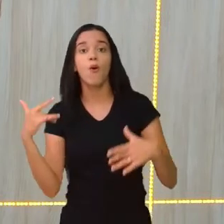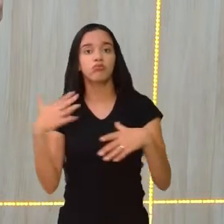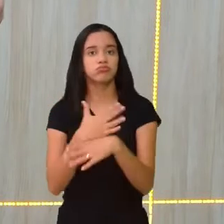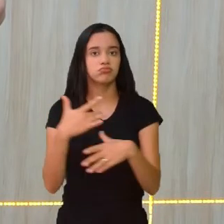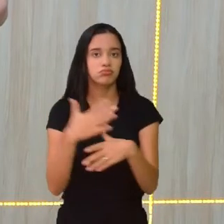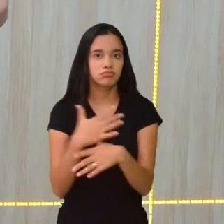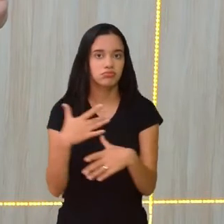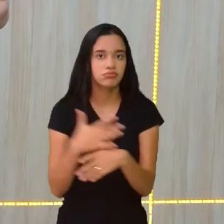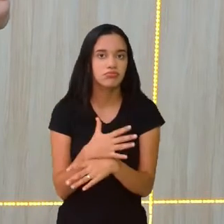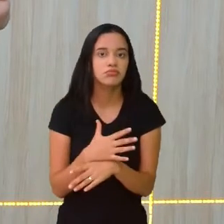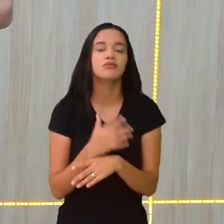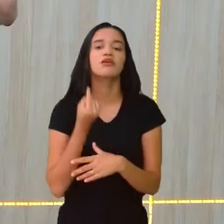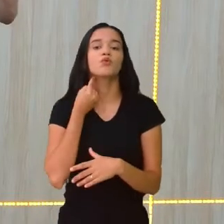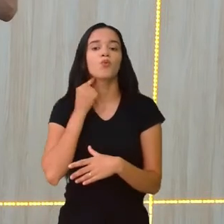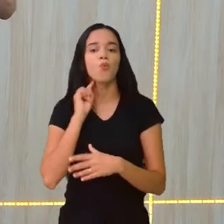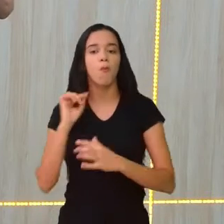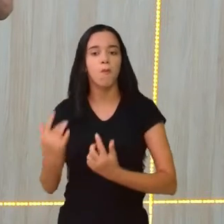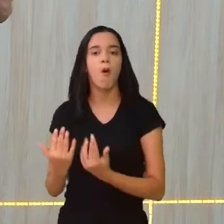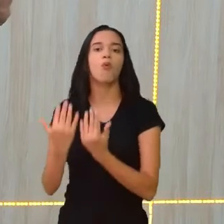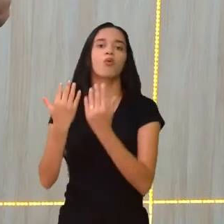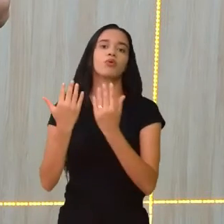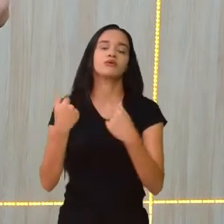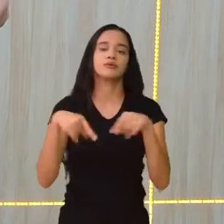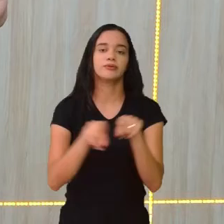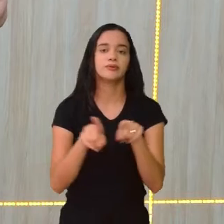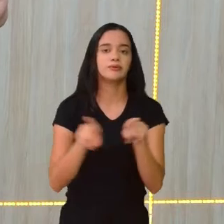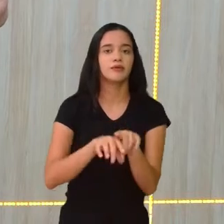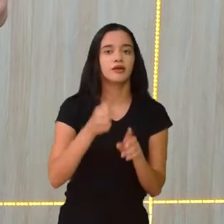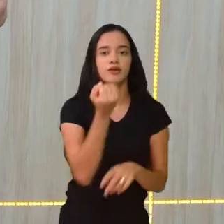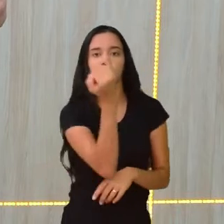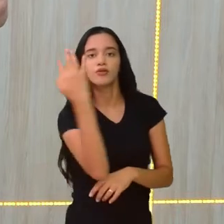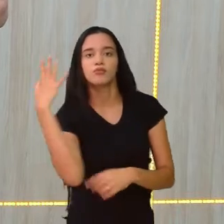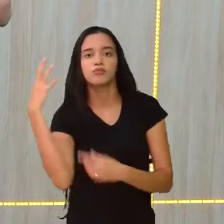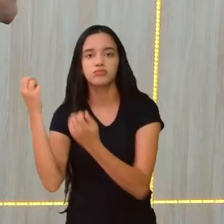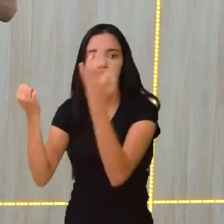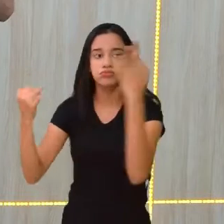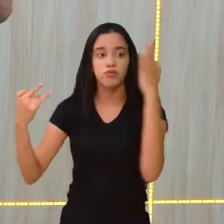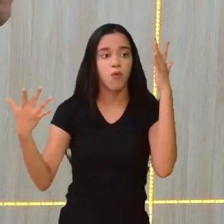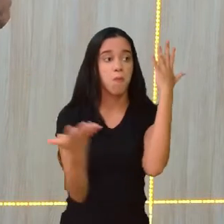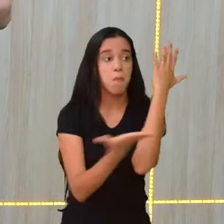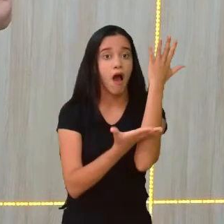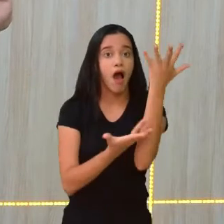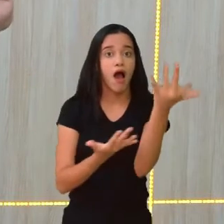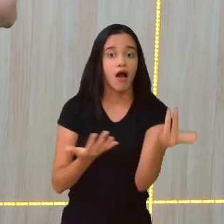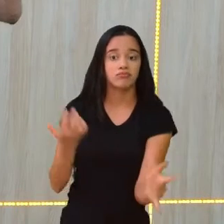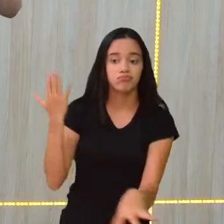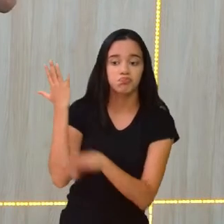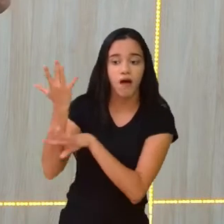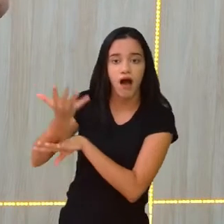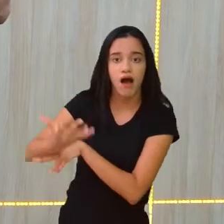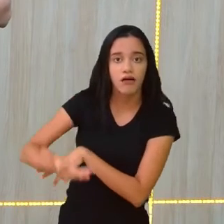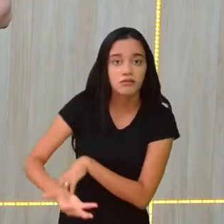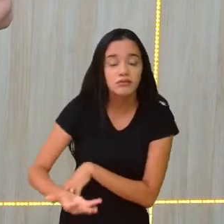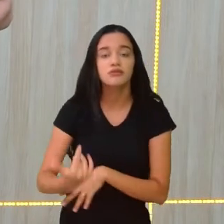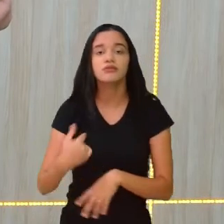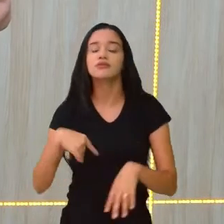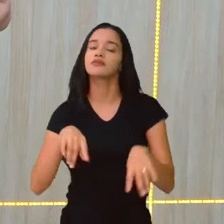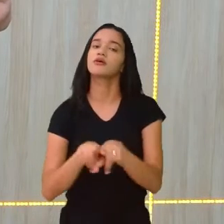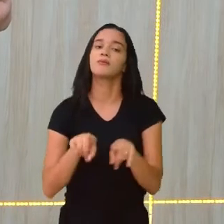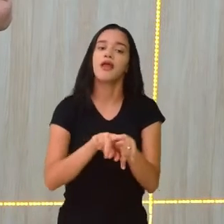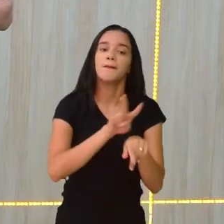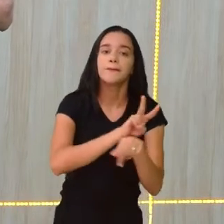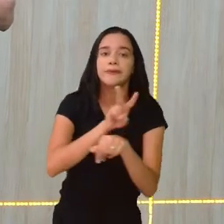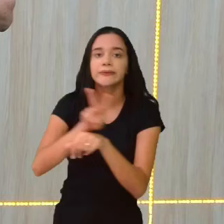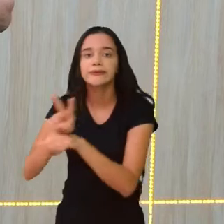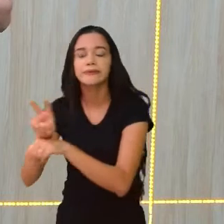vai sendo poluído. A questão do desmatamento nas margens, né? A questão dos manguezais, a proteção das